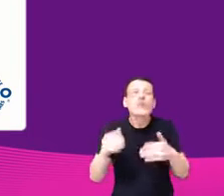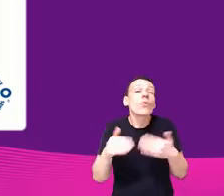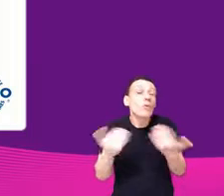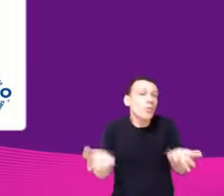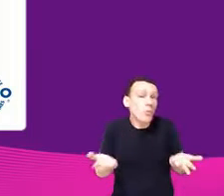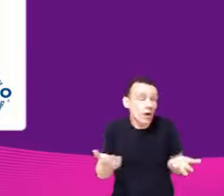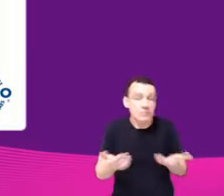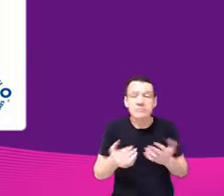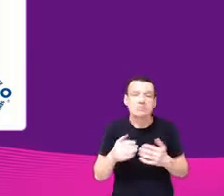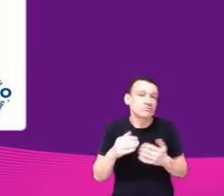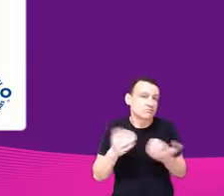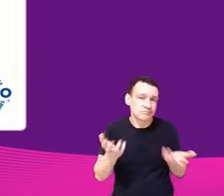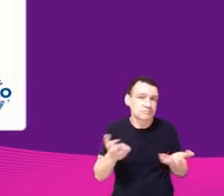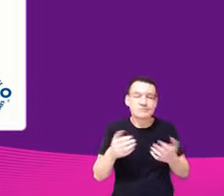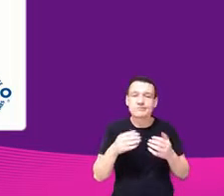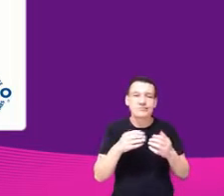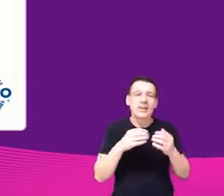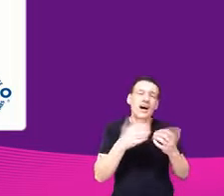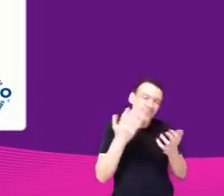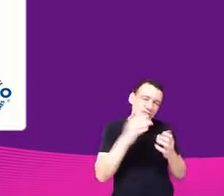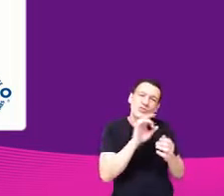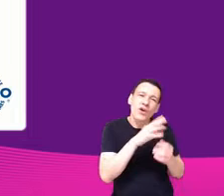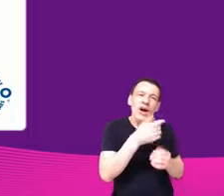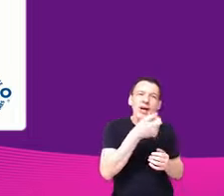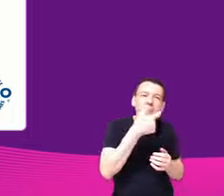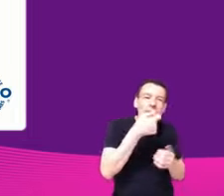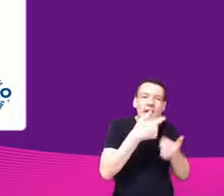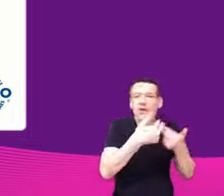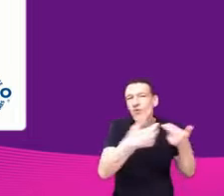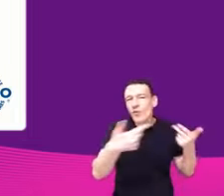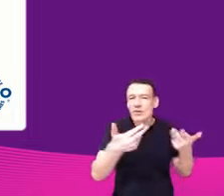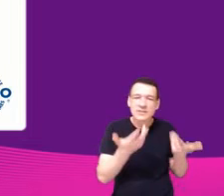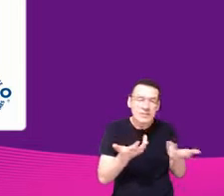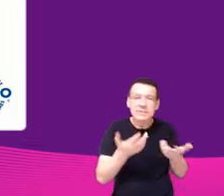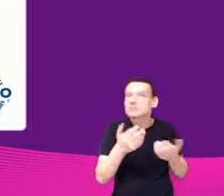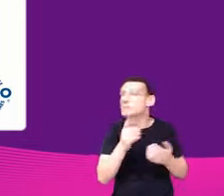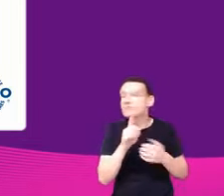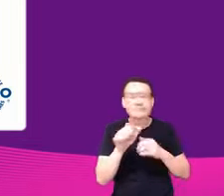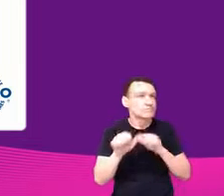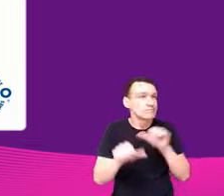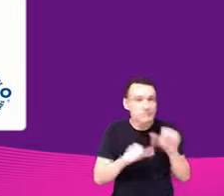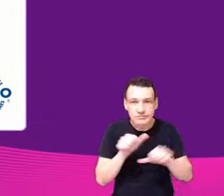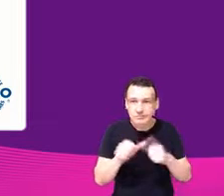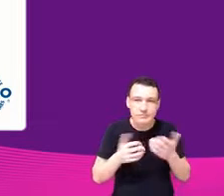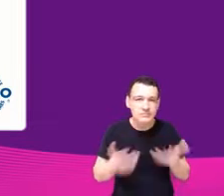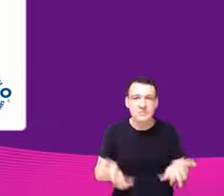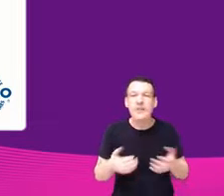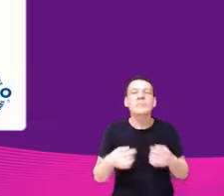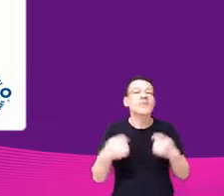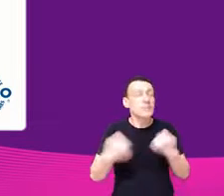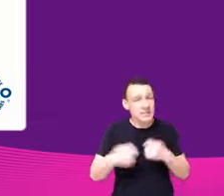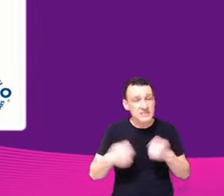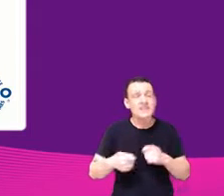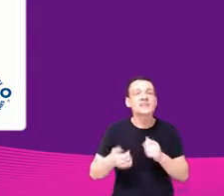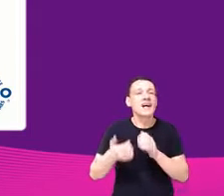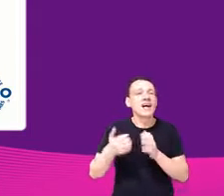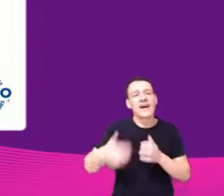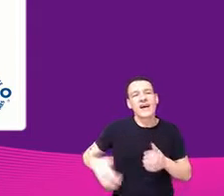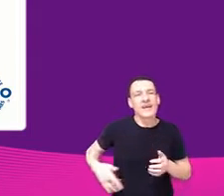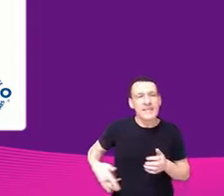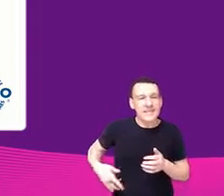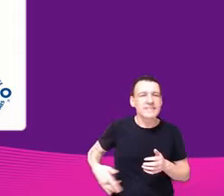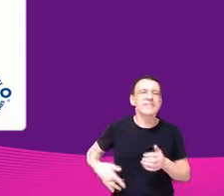tratamento clínico, passa a ser um tratamento de introduções de terapias de substituição de função renal. Nós estamos falando aqui